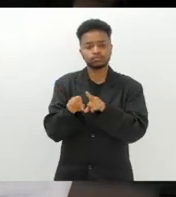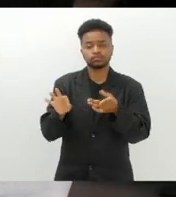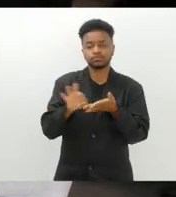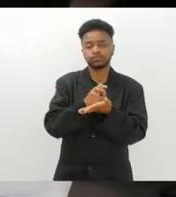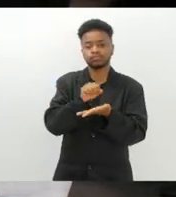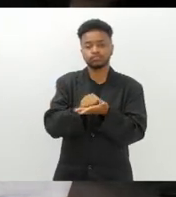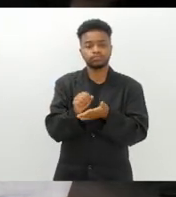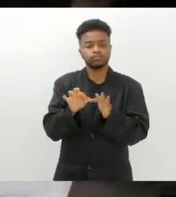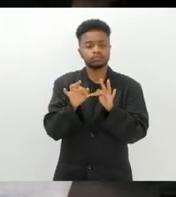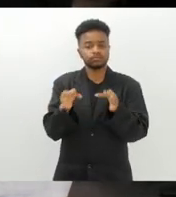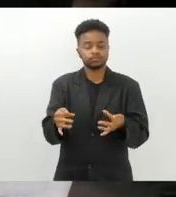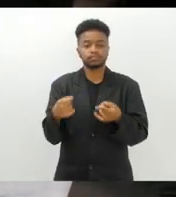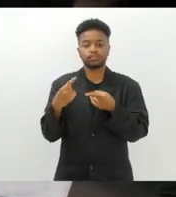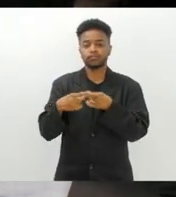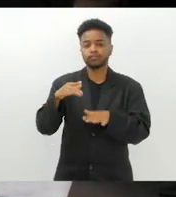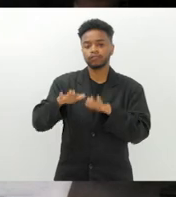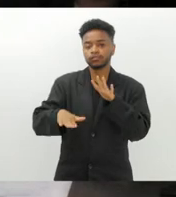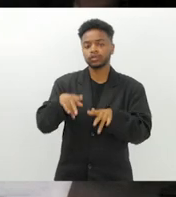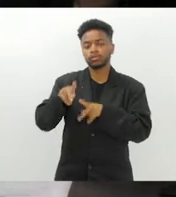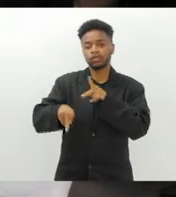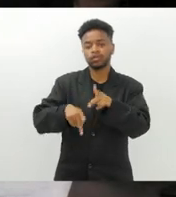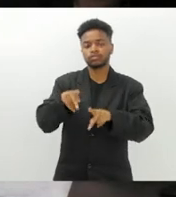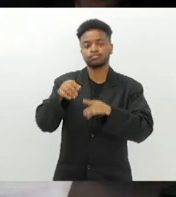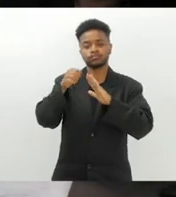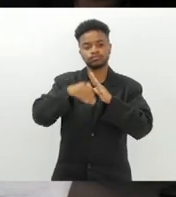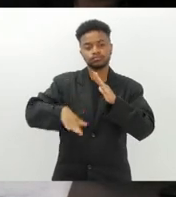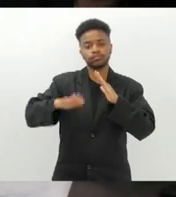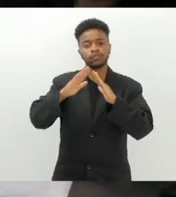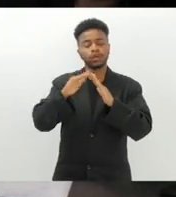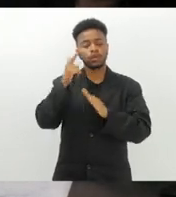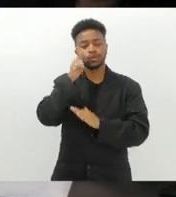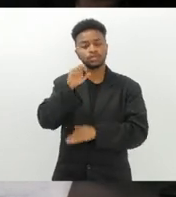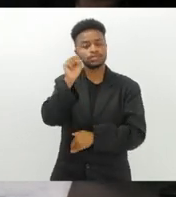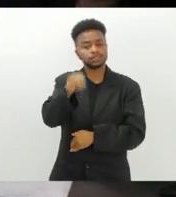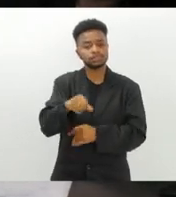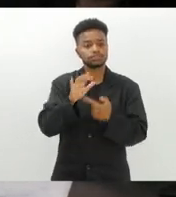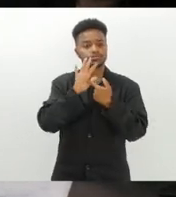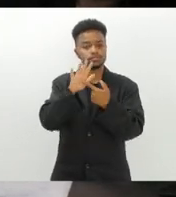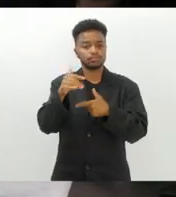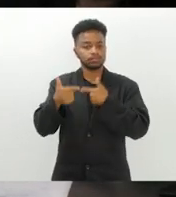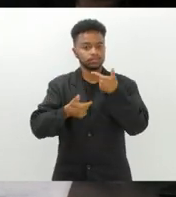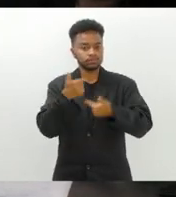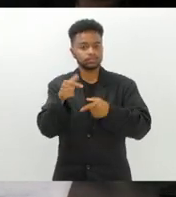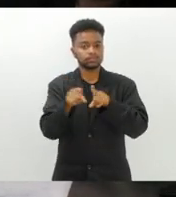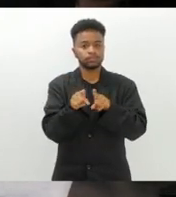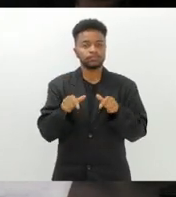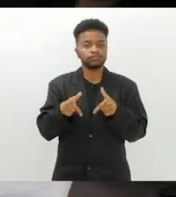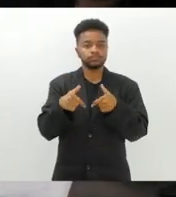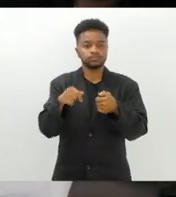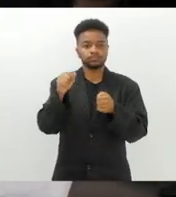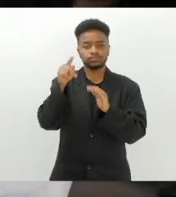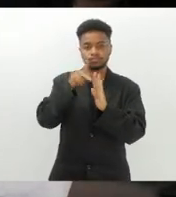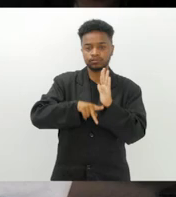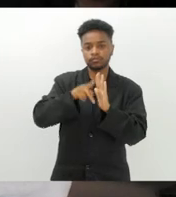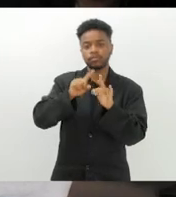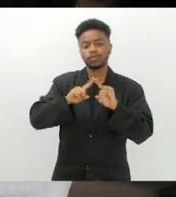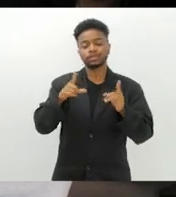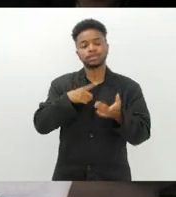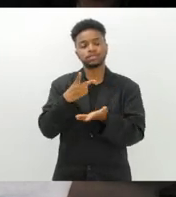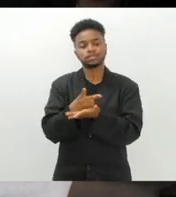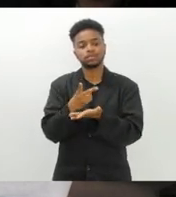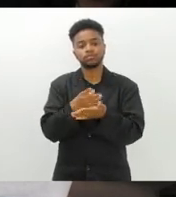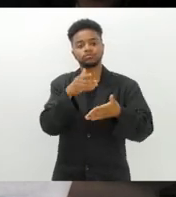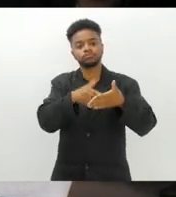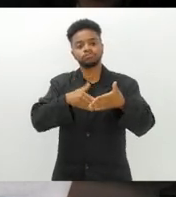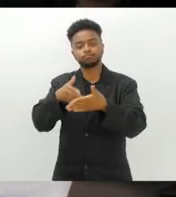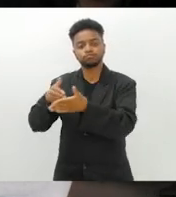às vezes, o povo de terreiro ele tem condições, sim, de apresentar seus trabalhos, de fazer projeto, mas ele bate na burocratização. Como